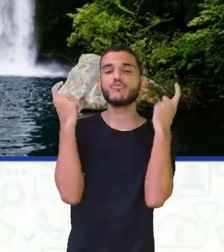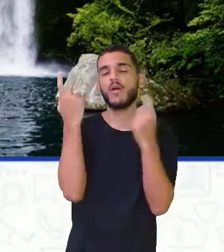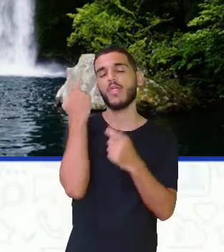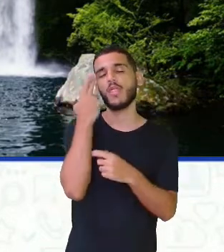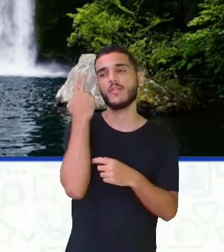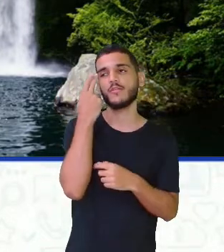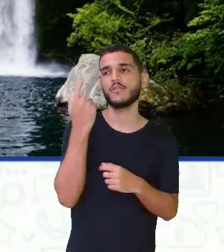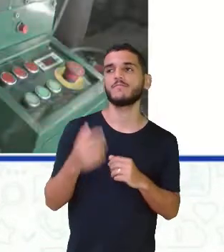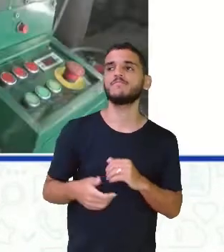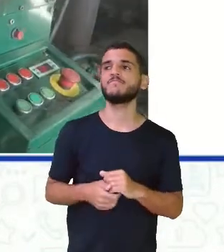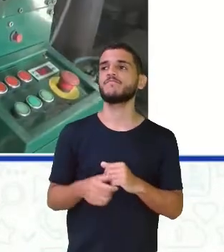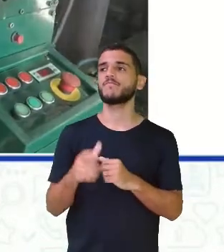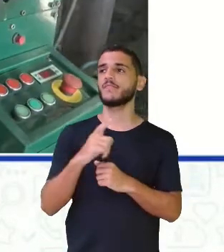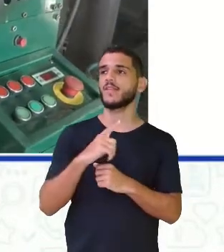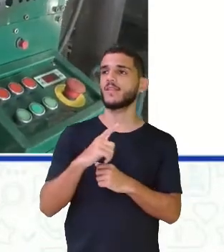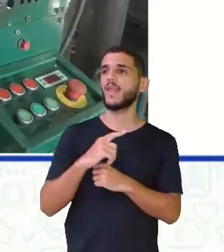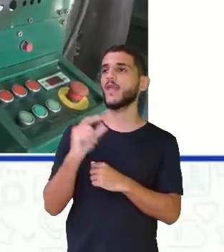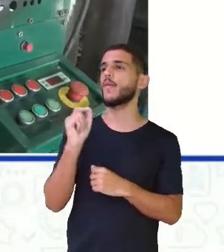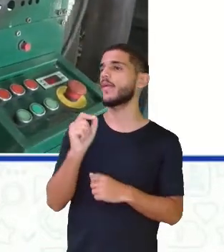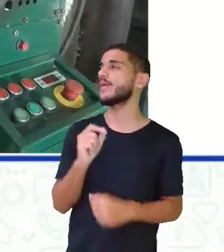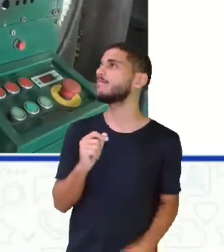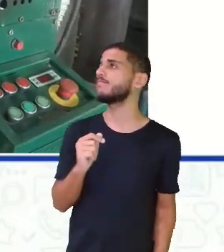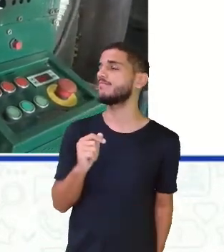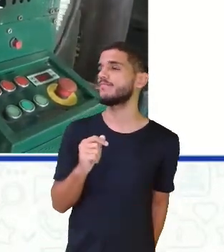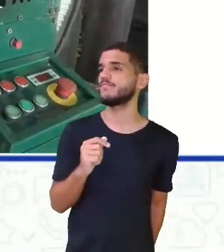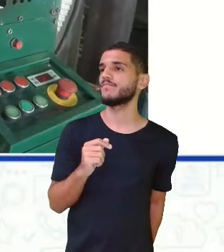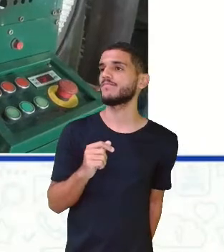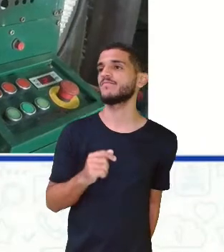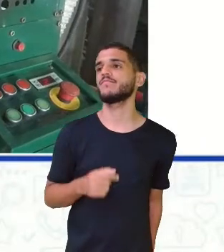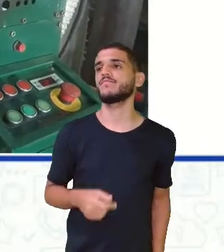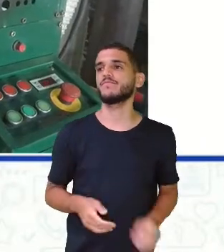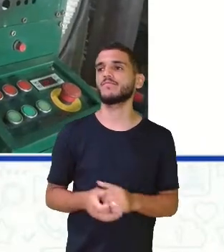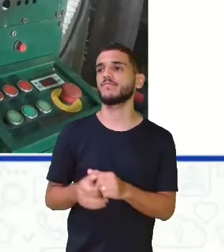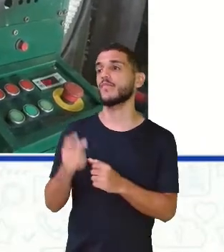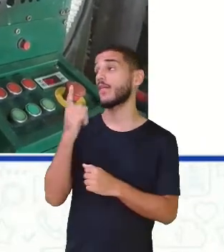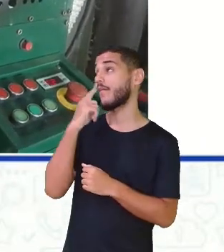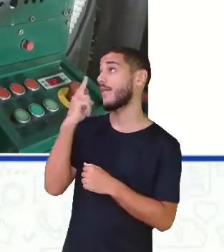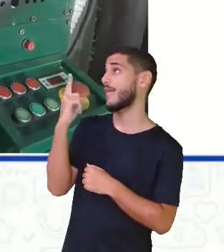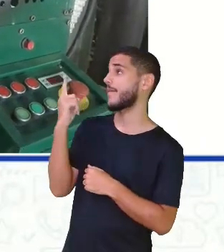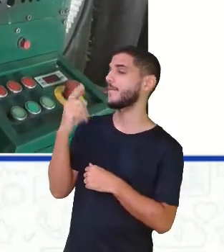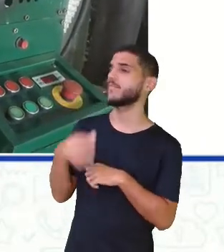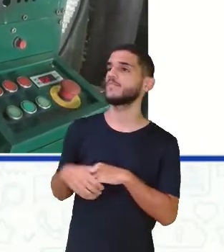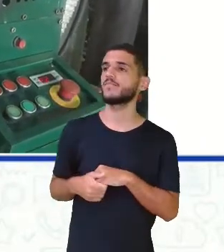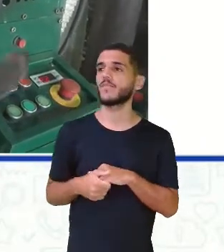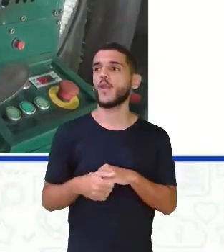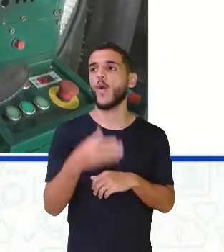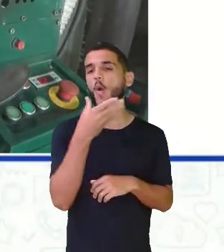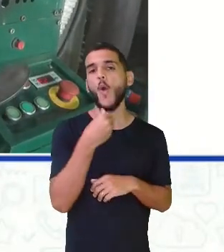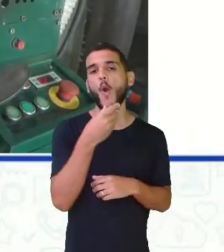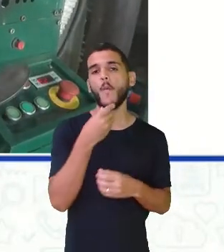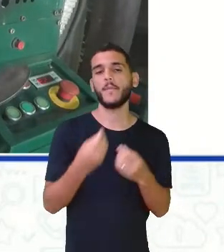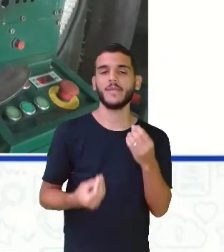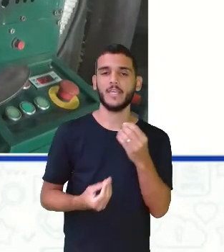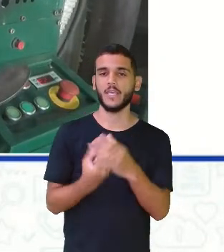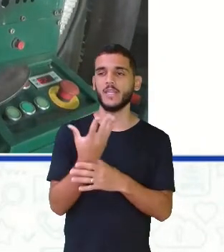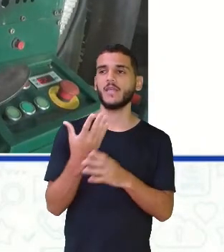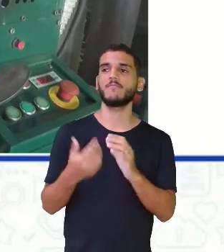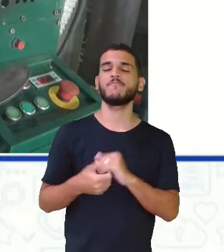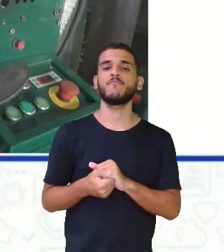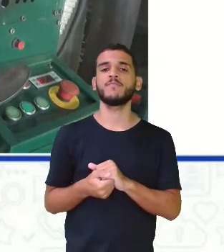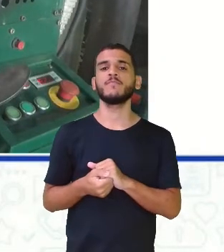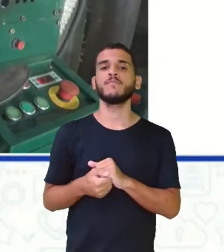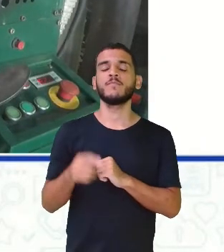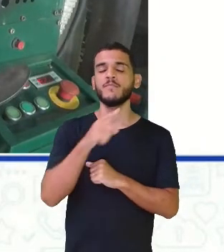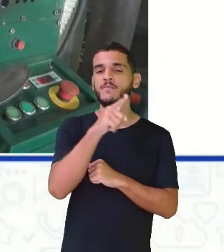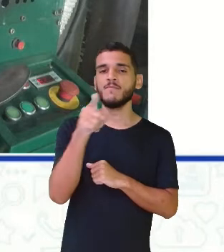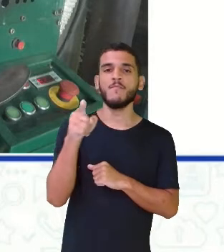E temos as fontes sonoras artificiais. Aí vocês estão vendo e ouvindo